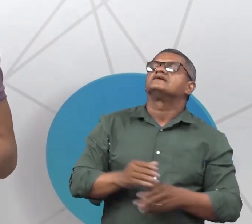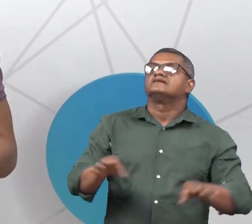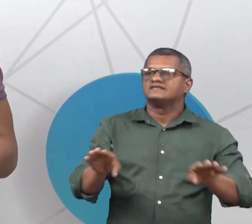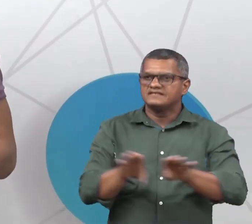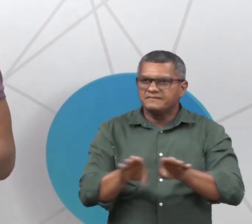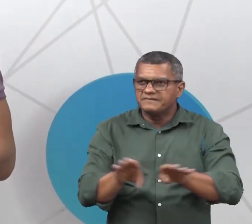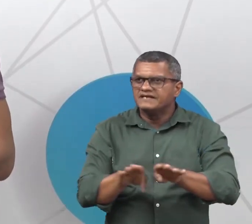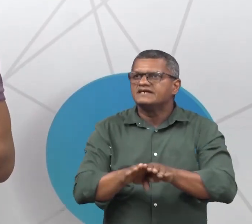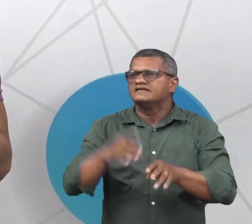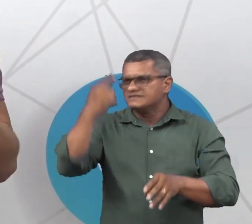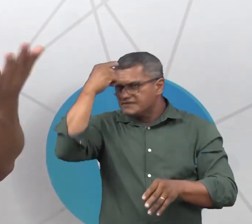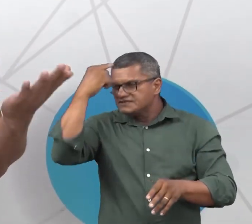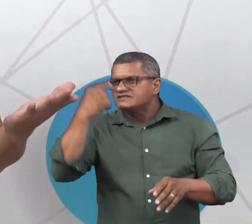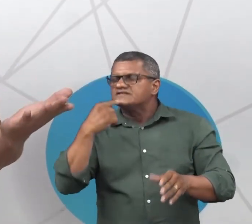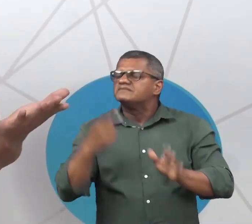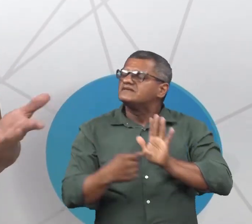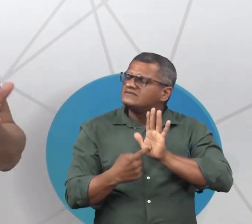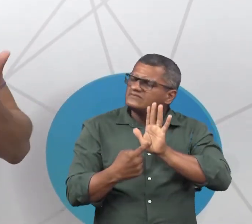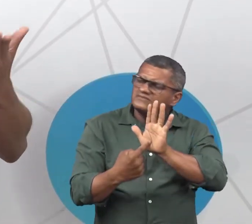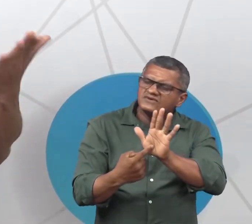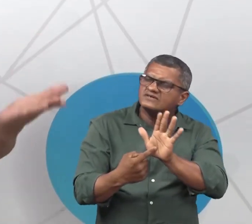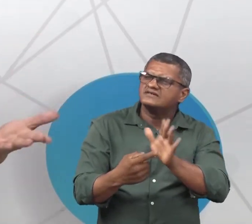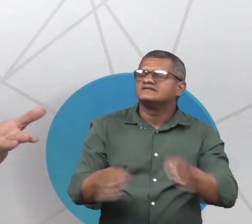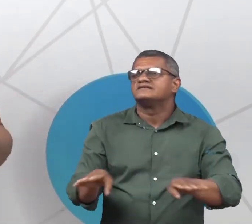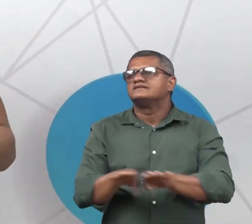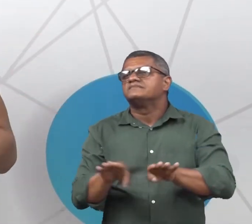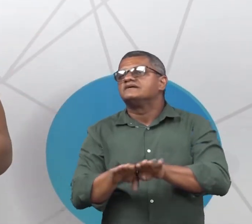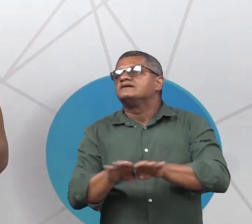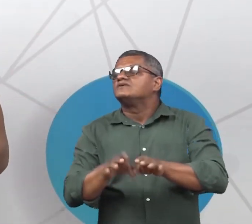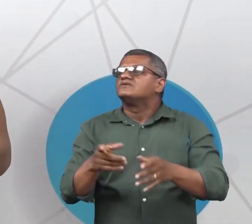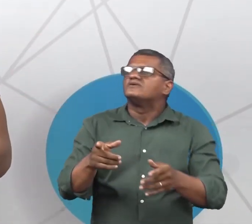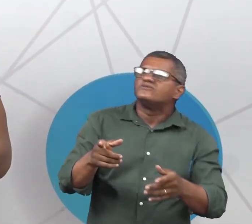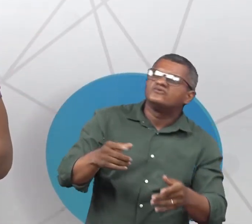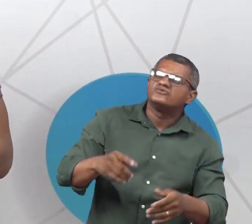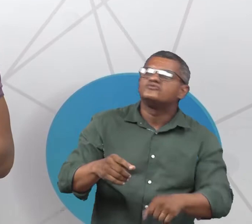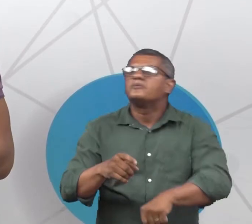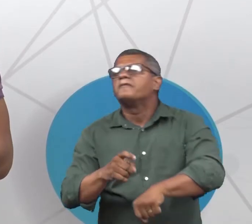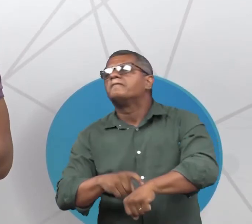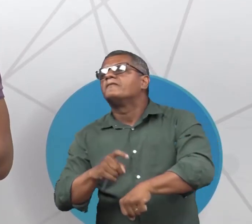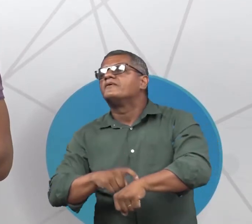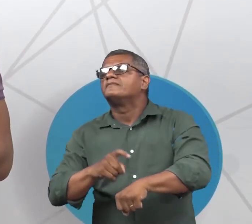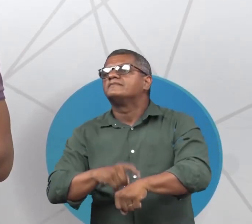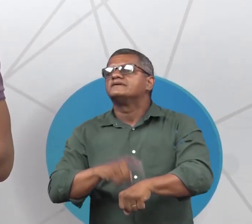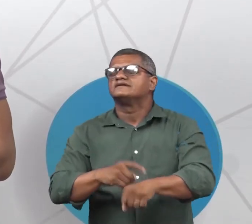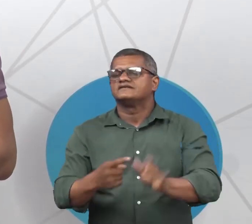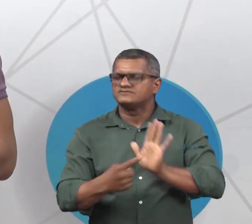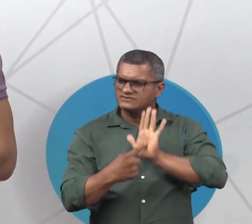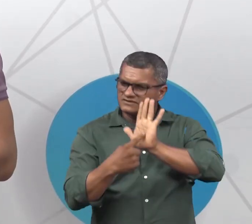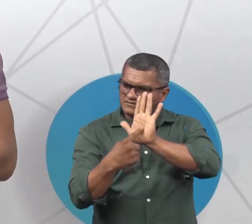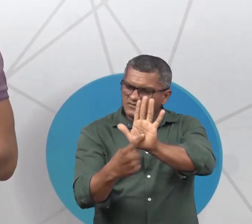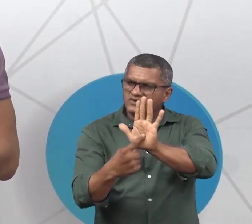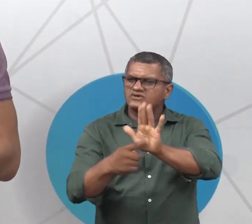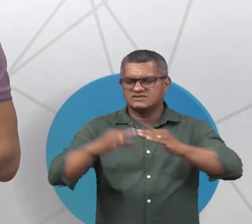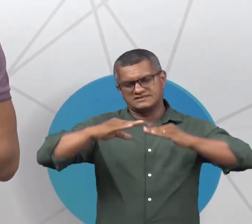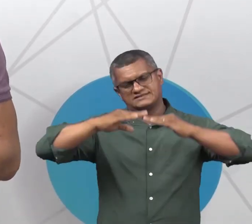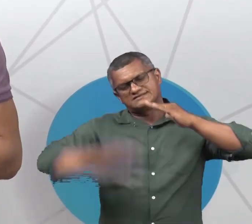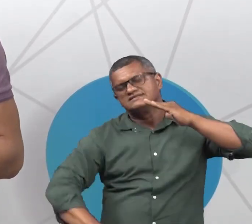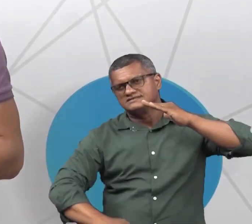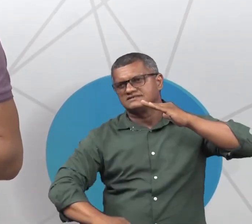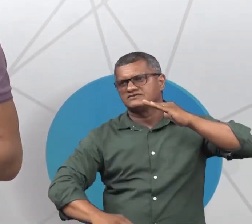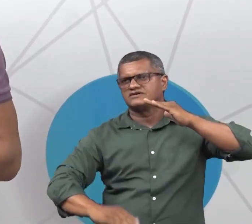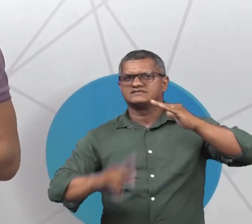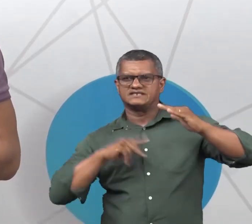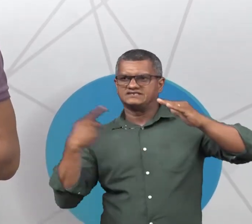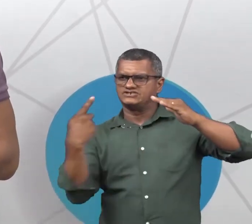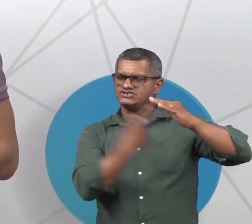também acabam refletindo, aliás, apenas algumas situações que refletem essa desigualdade de gênero